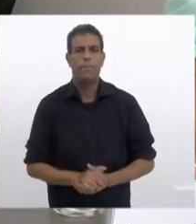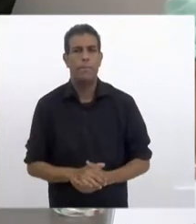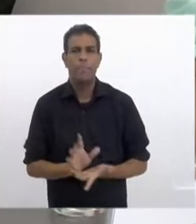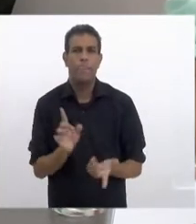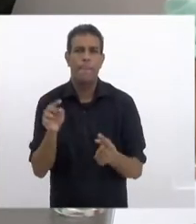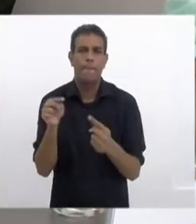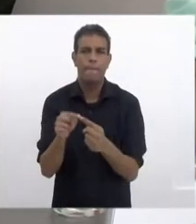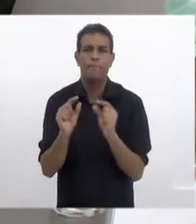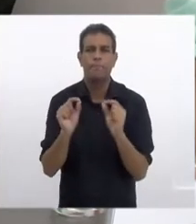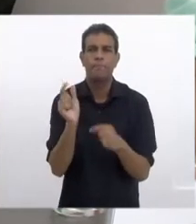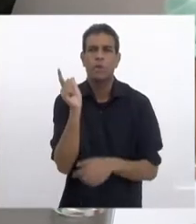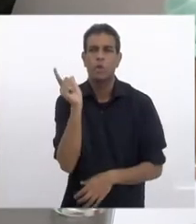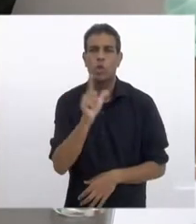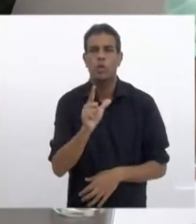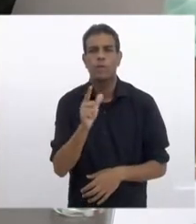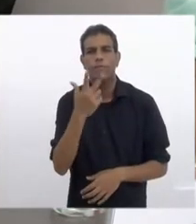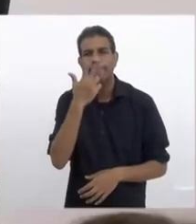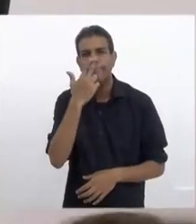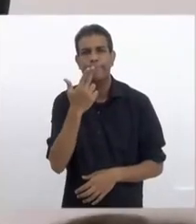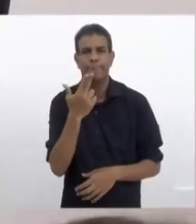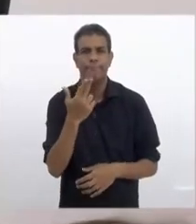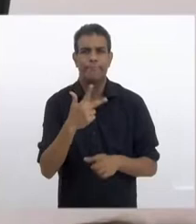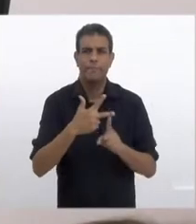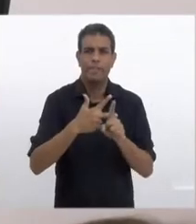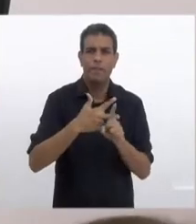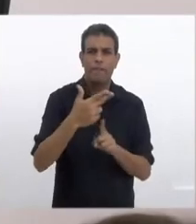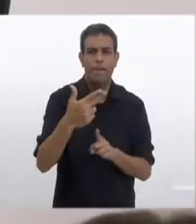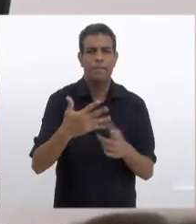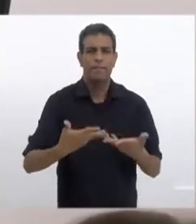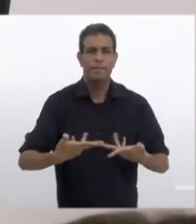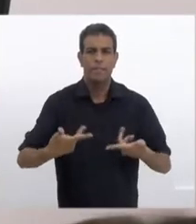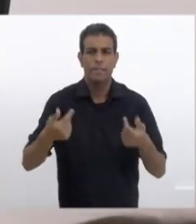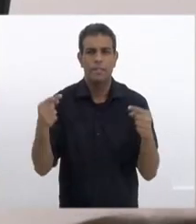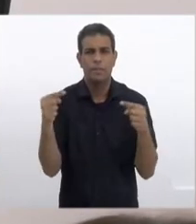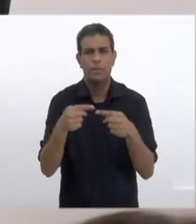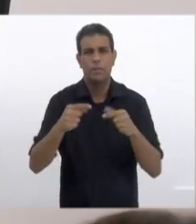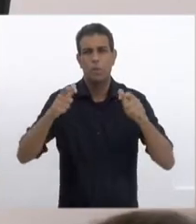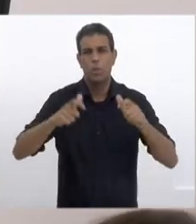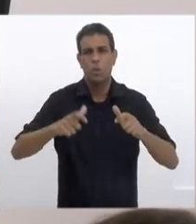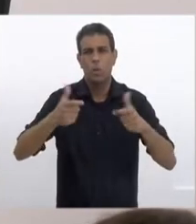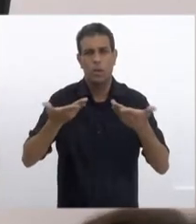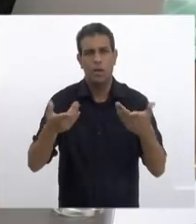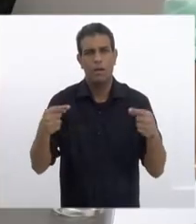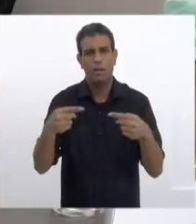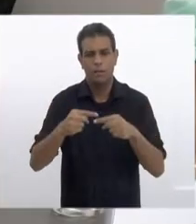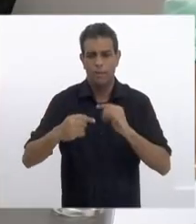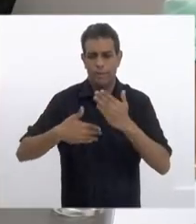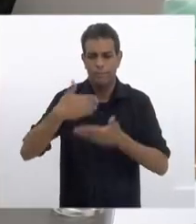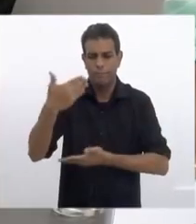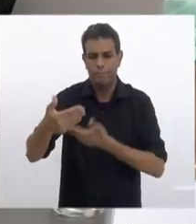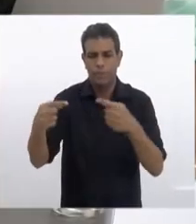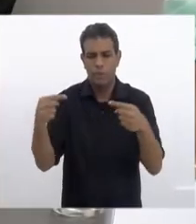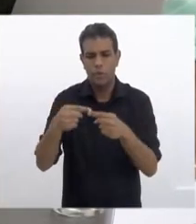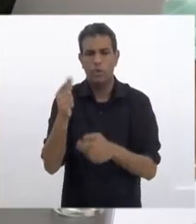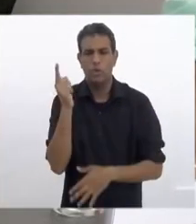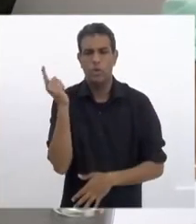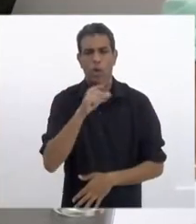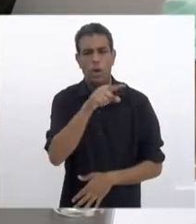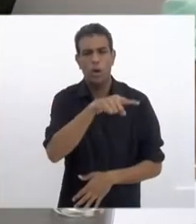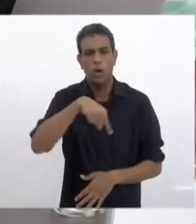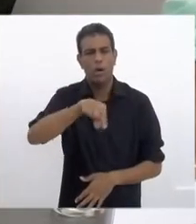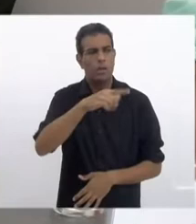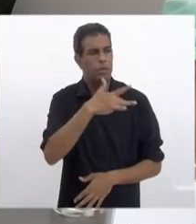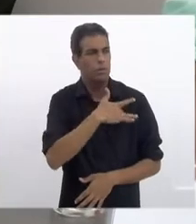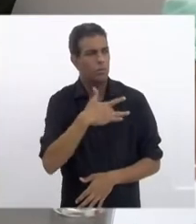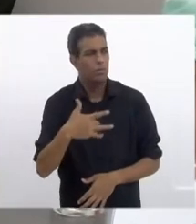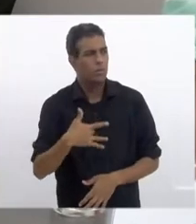é o buraco que a gente tem para poder melhorar no lugar onde a gente está e avançar considerando as questões clínicas